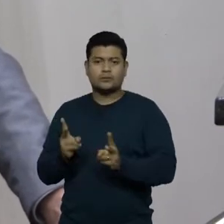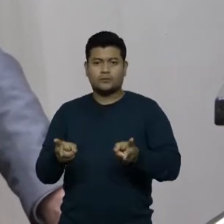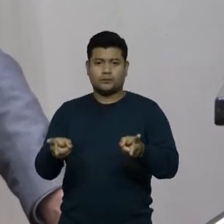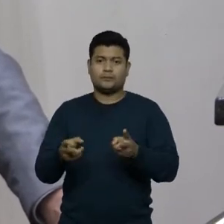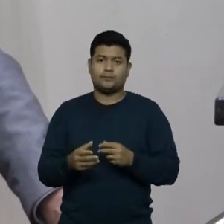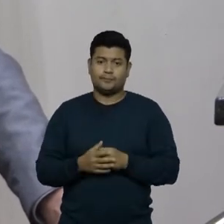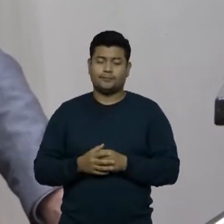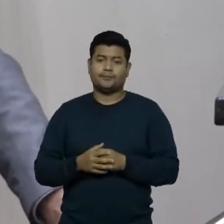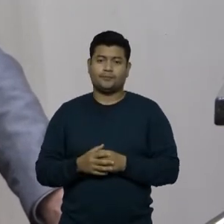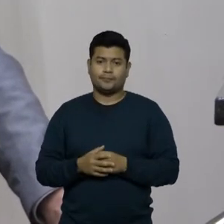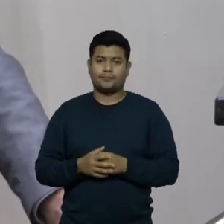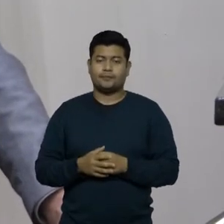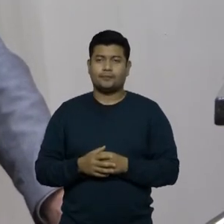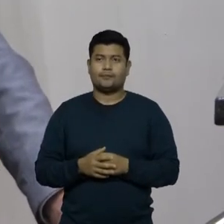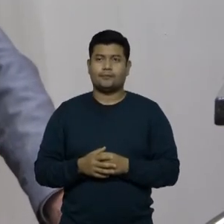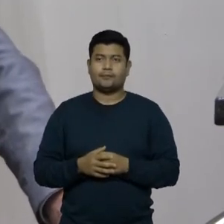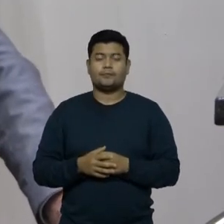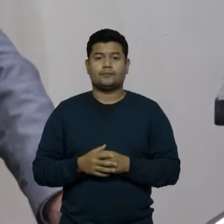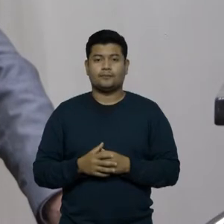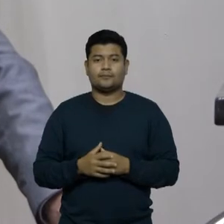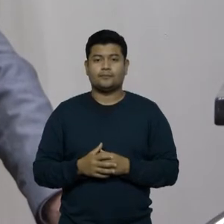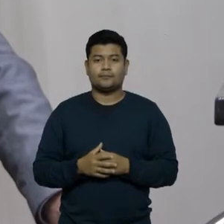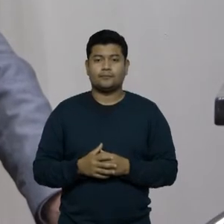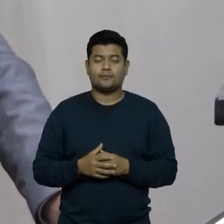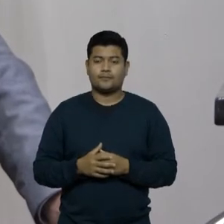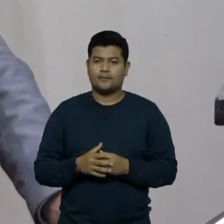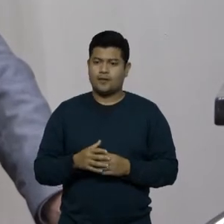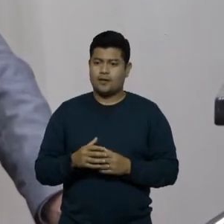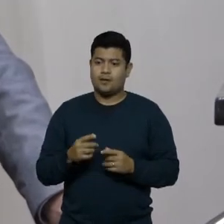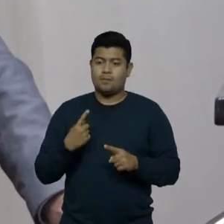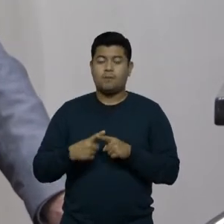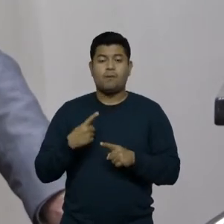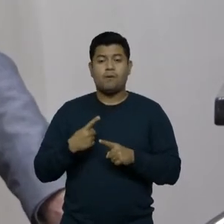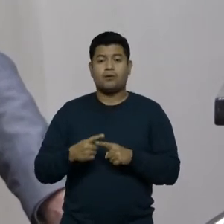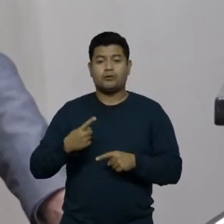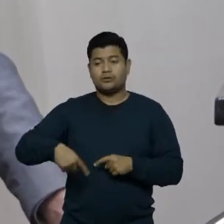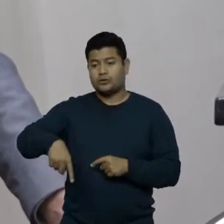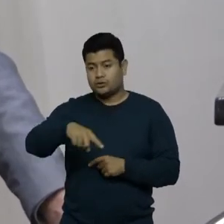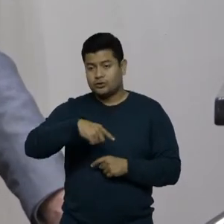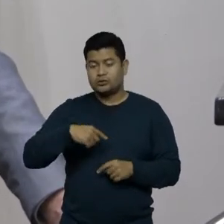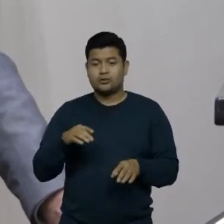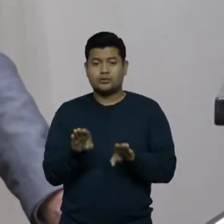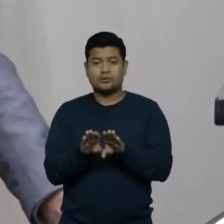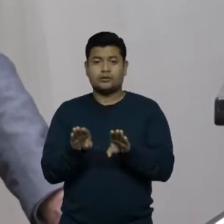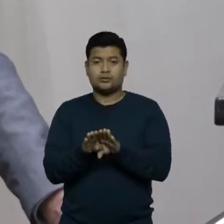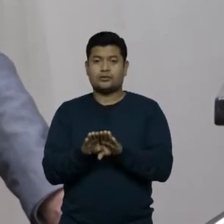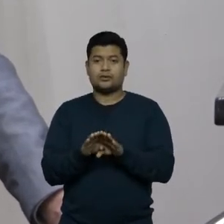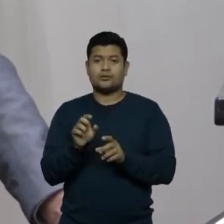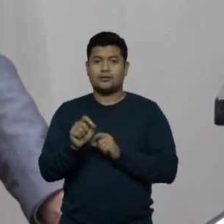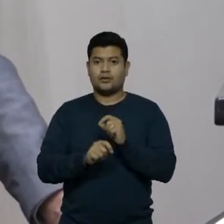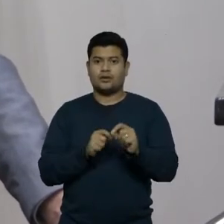que não faz continuar na caminhada Porque Nós também somos alimentados